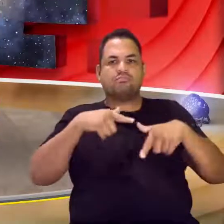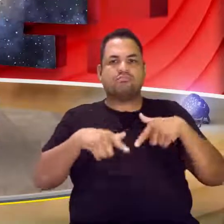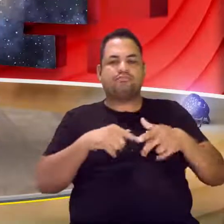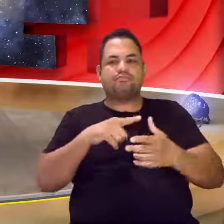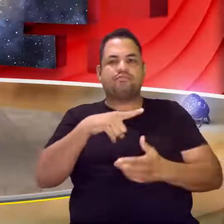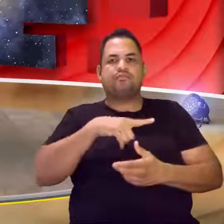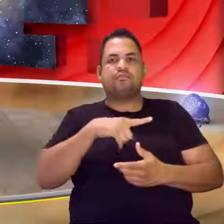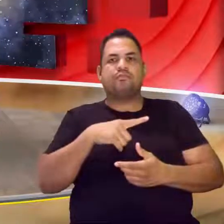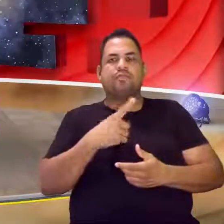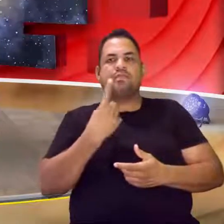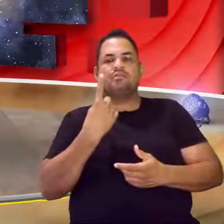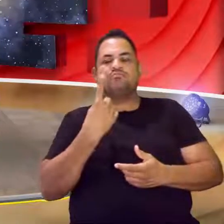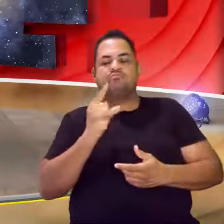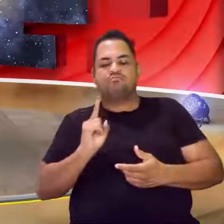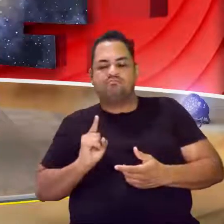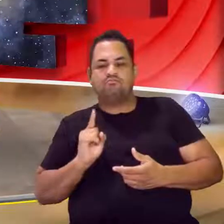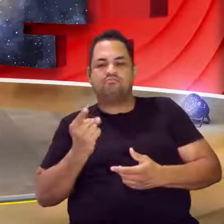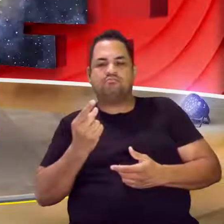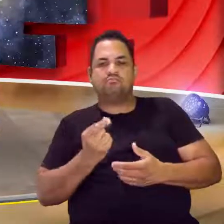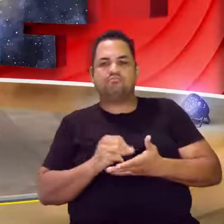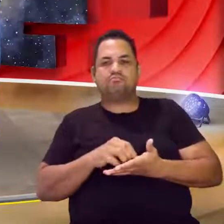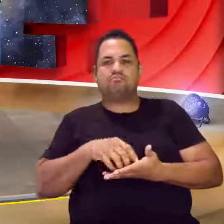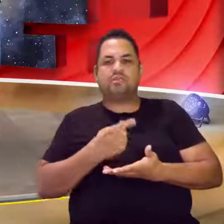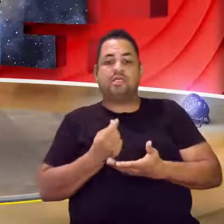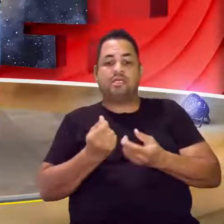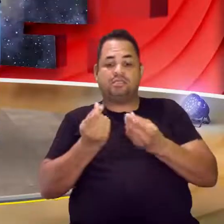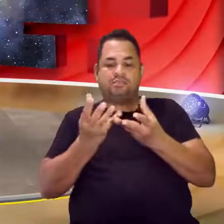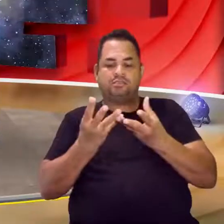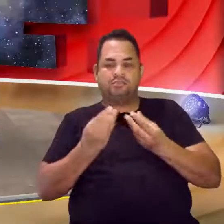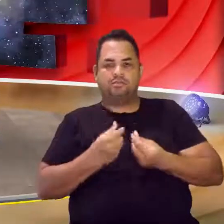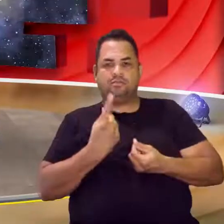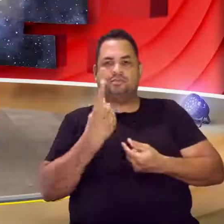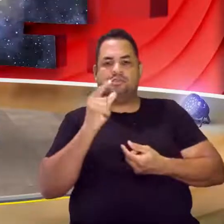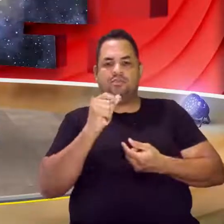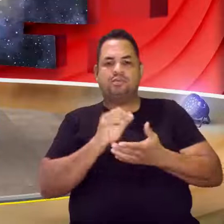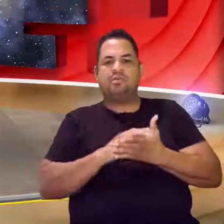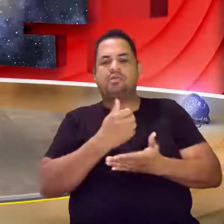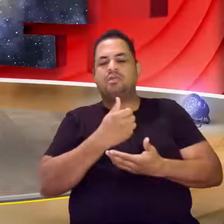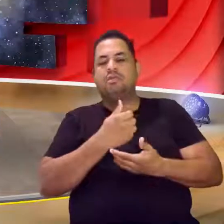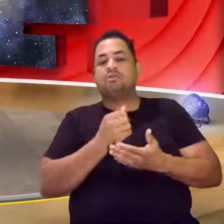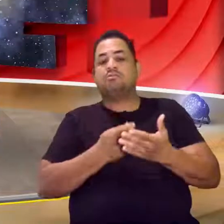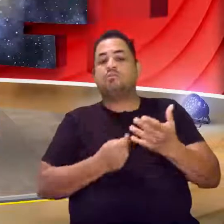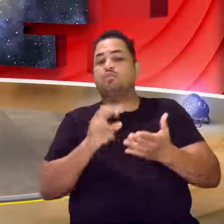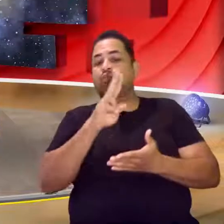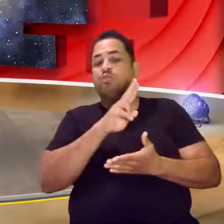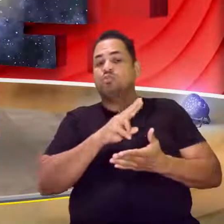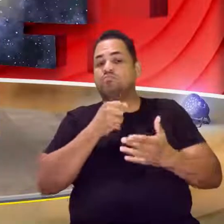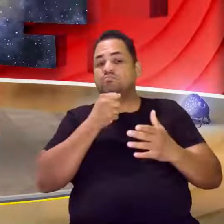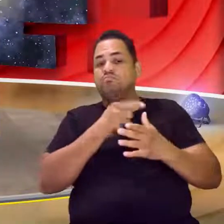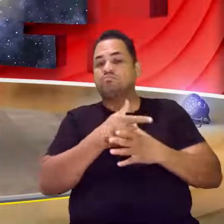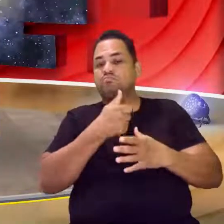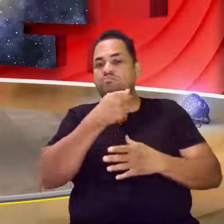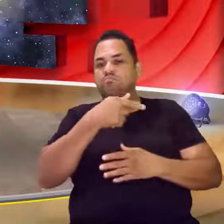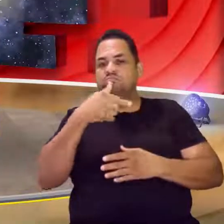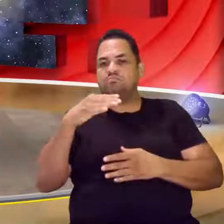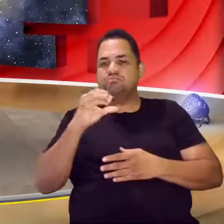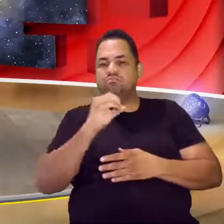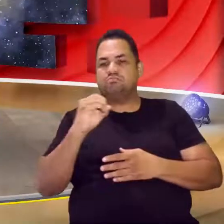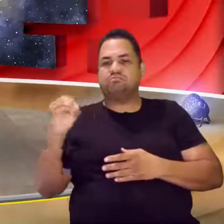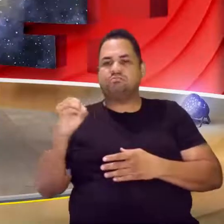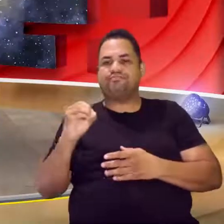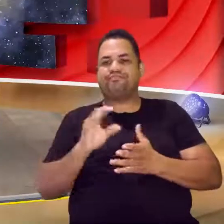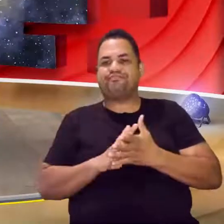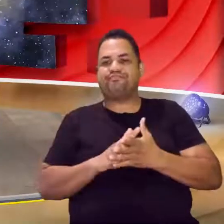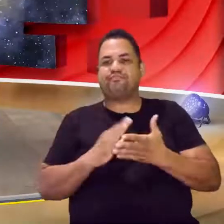ganha R$1.000 e gasta 800, o seu saldo positivo é de R$200. Porque é o